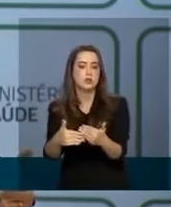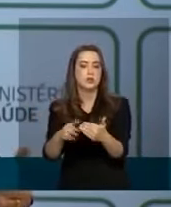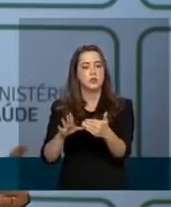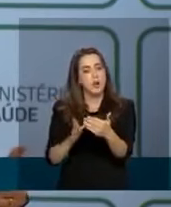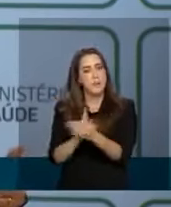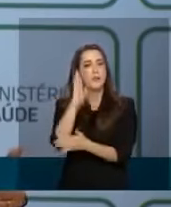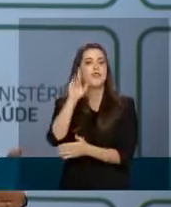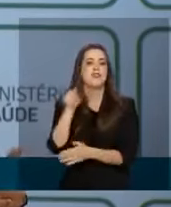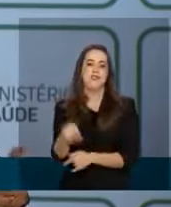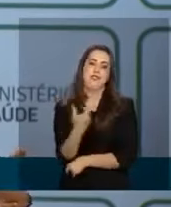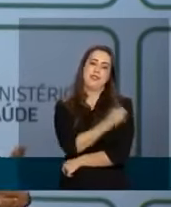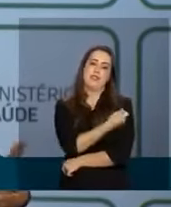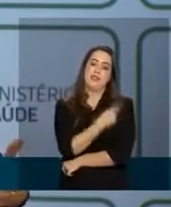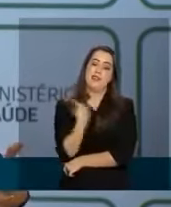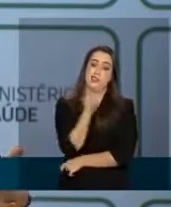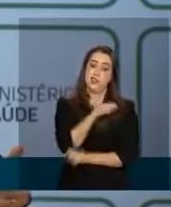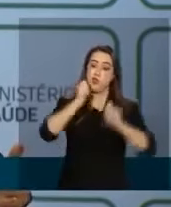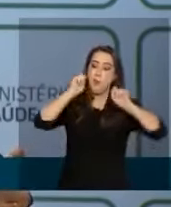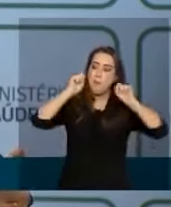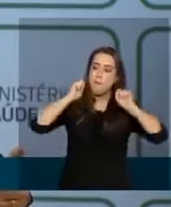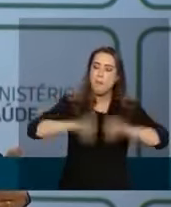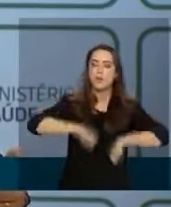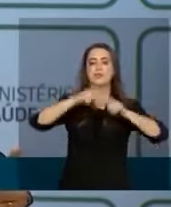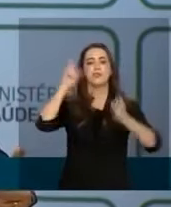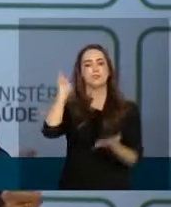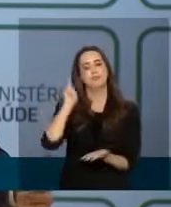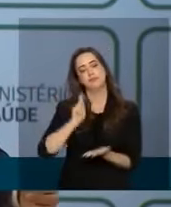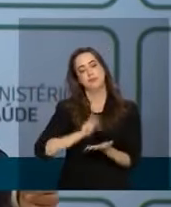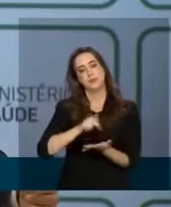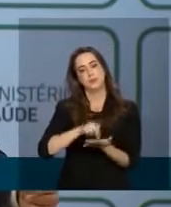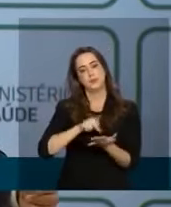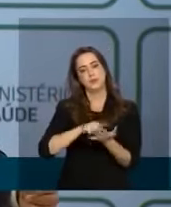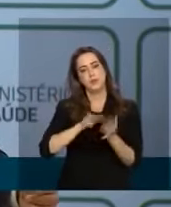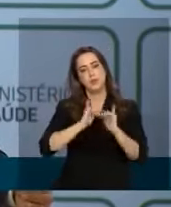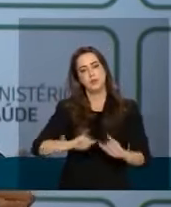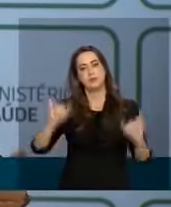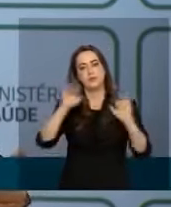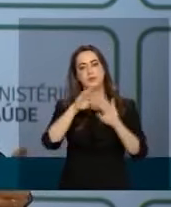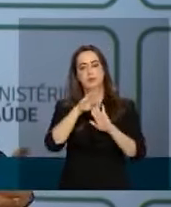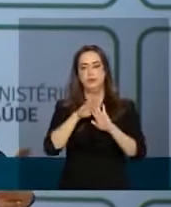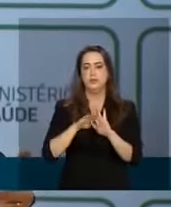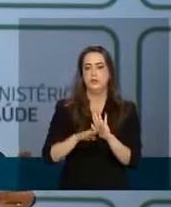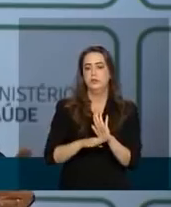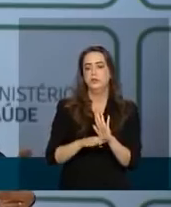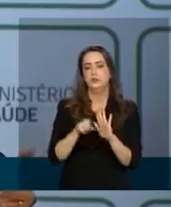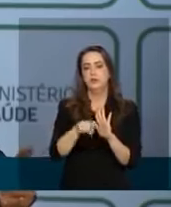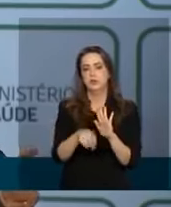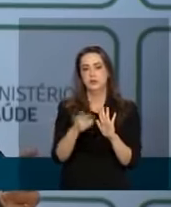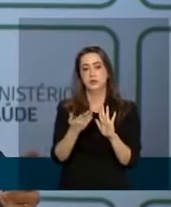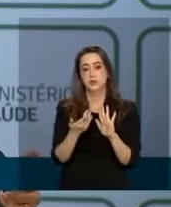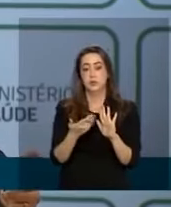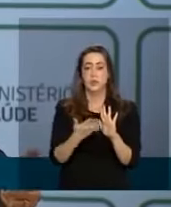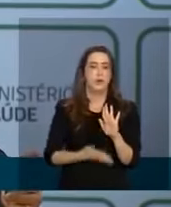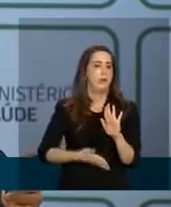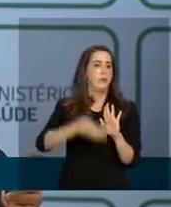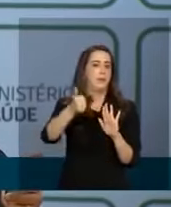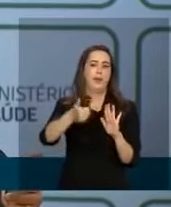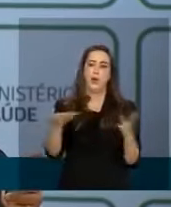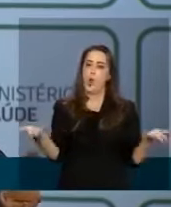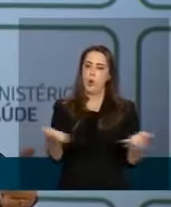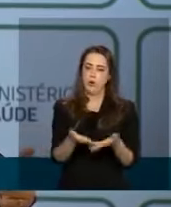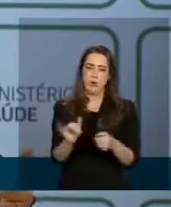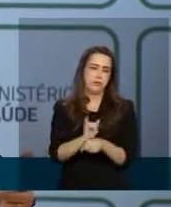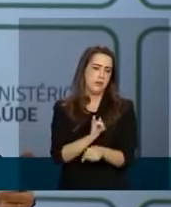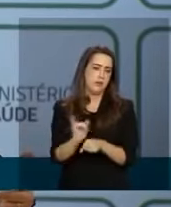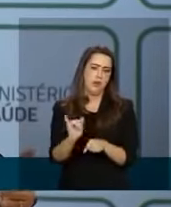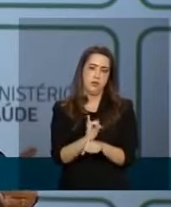da vacina, a gente possa realmente lançar esse programa sendo o mais efetivo possível nesse primeiro